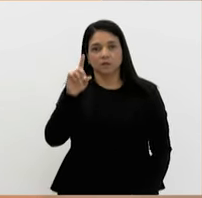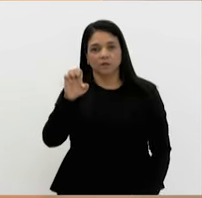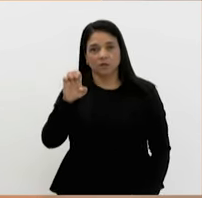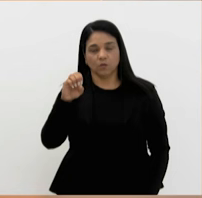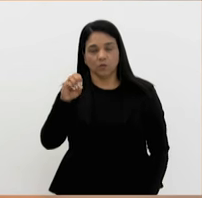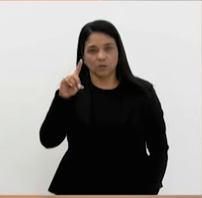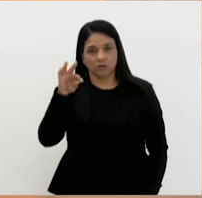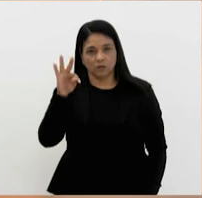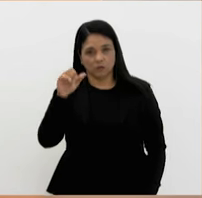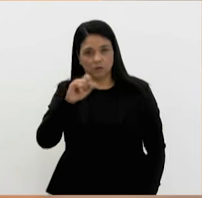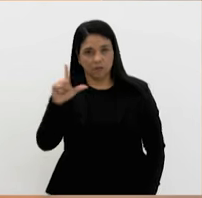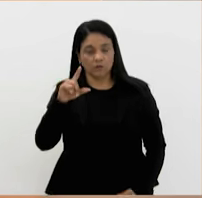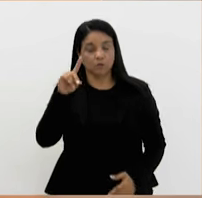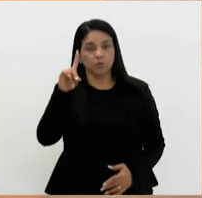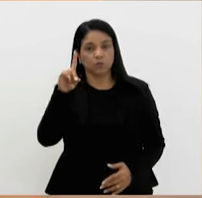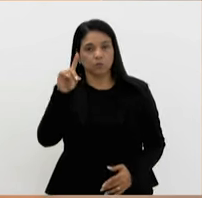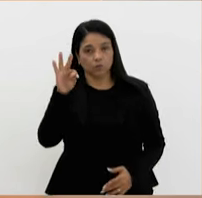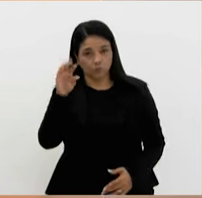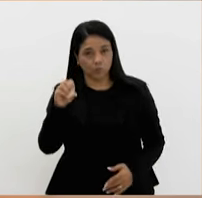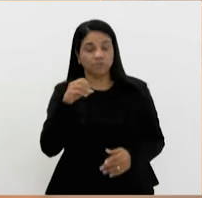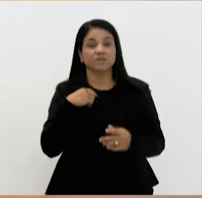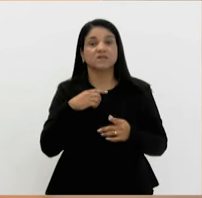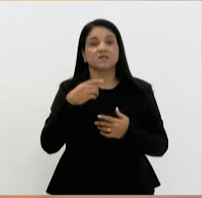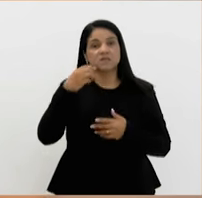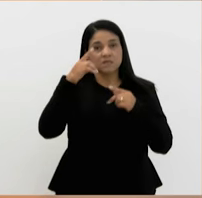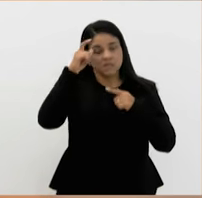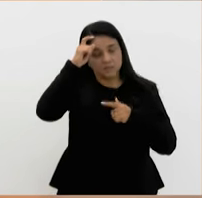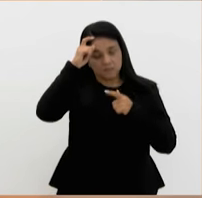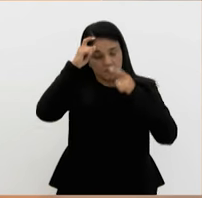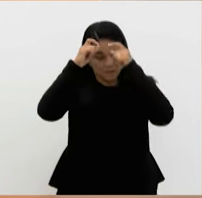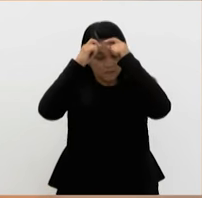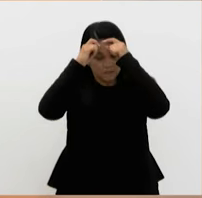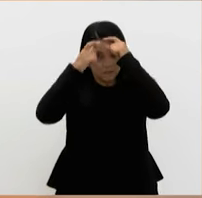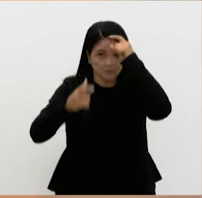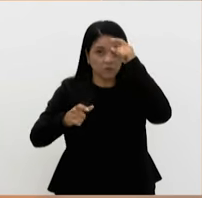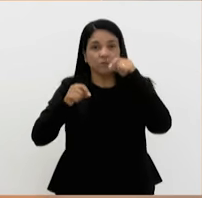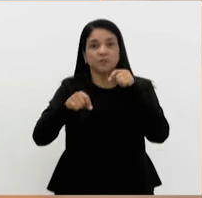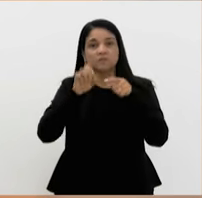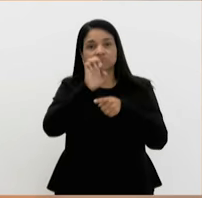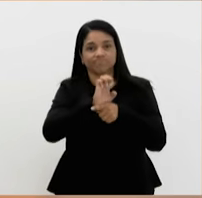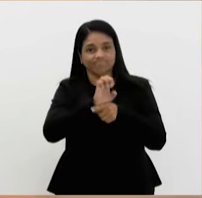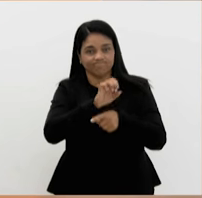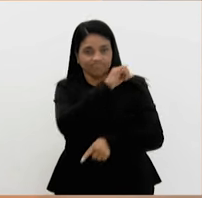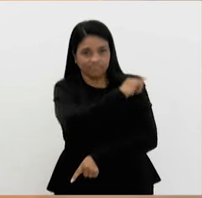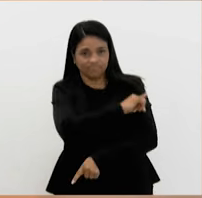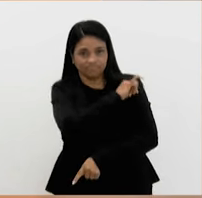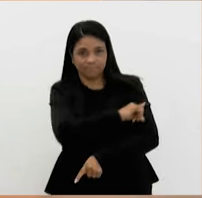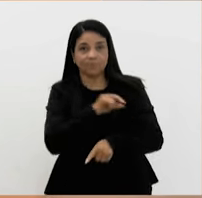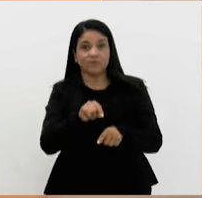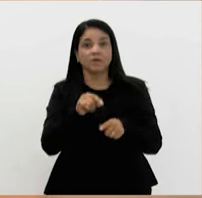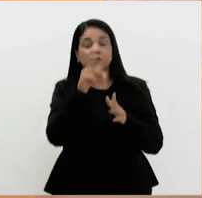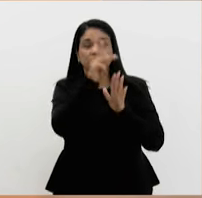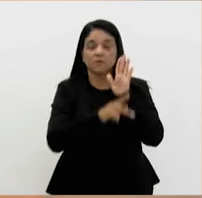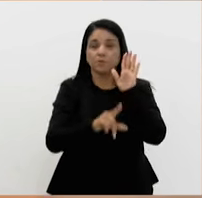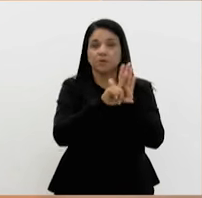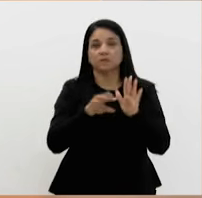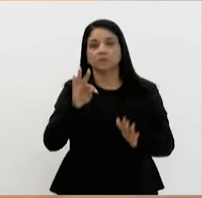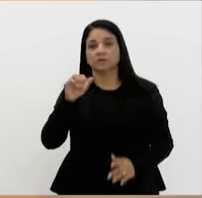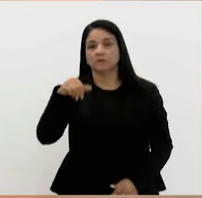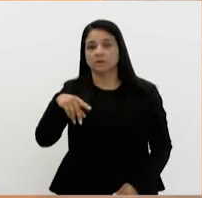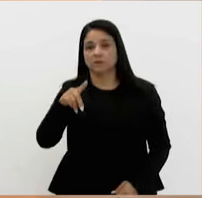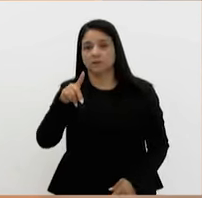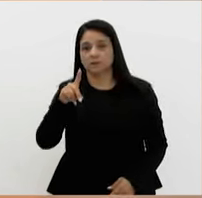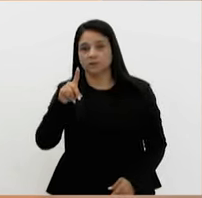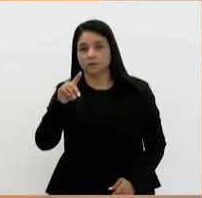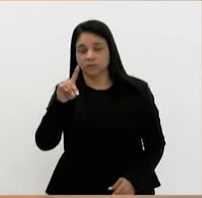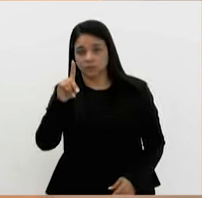de prevenção à doença Síndrome de Raff no estado do Rio. Em discussão, projeto do deputado Tandy Vieira, que obriga